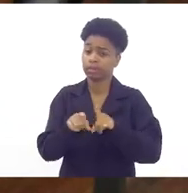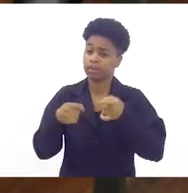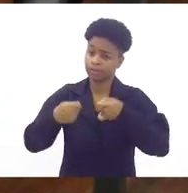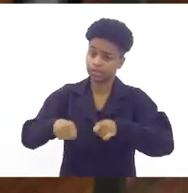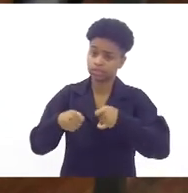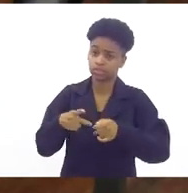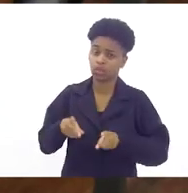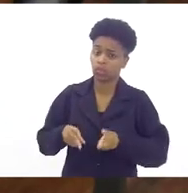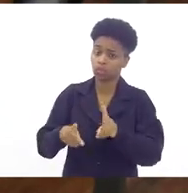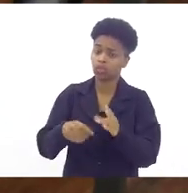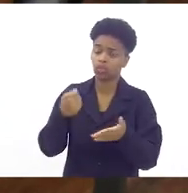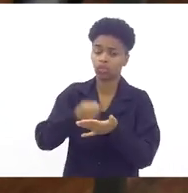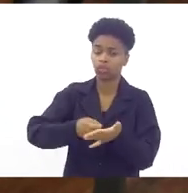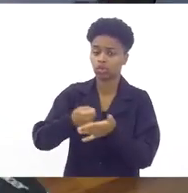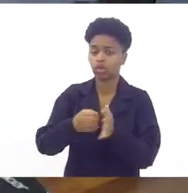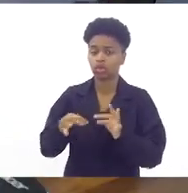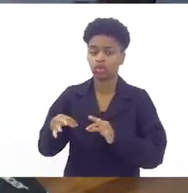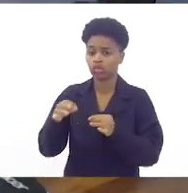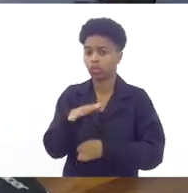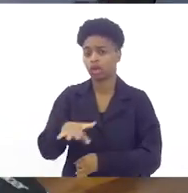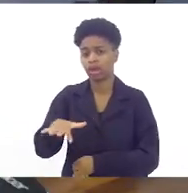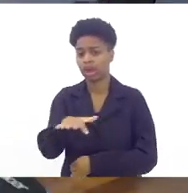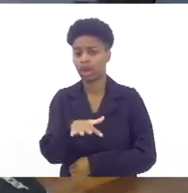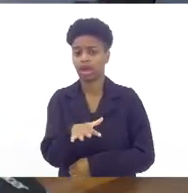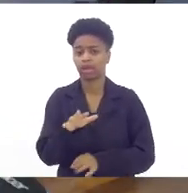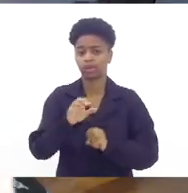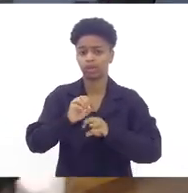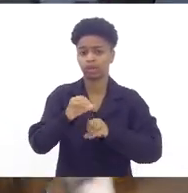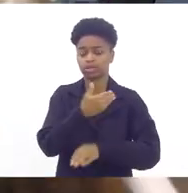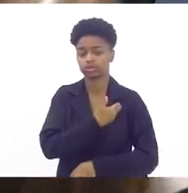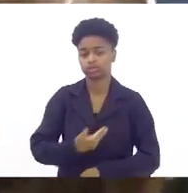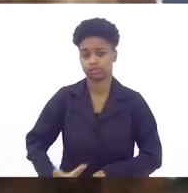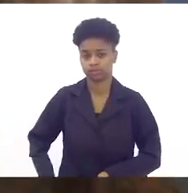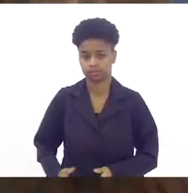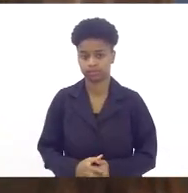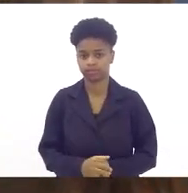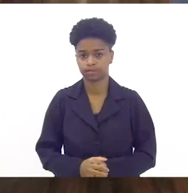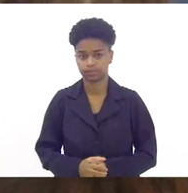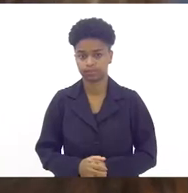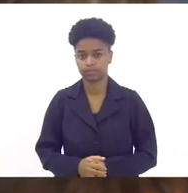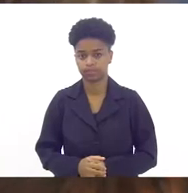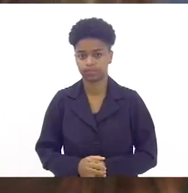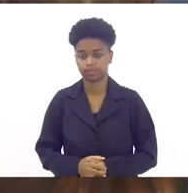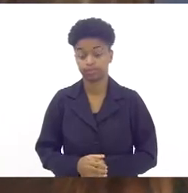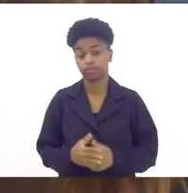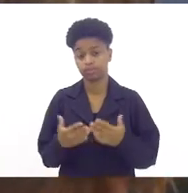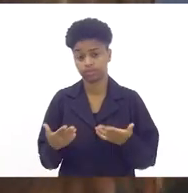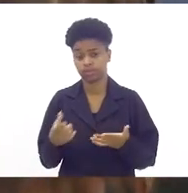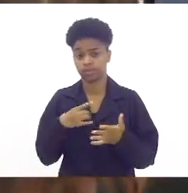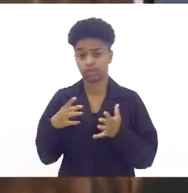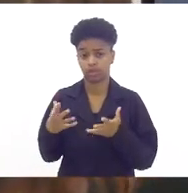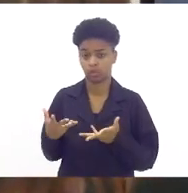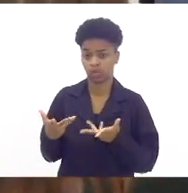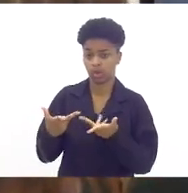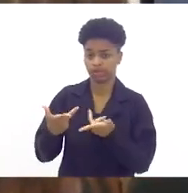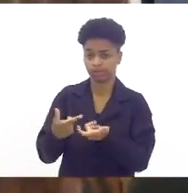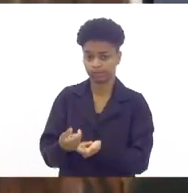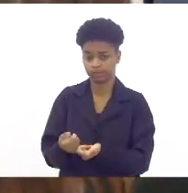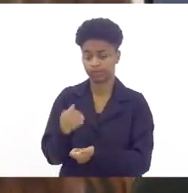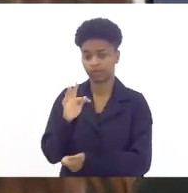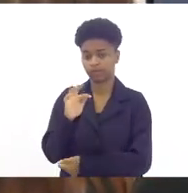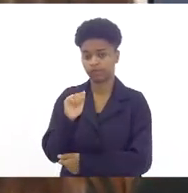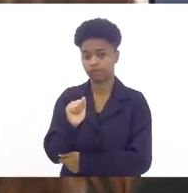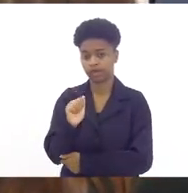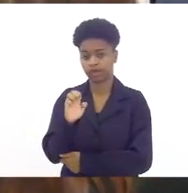que está lutando em todos os hábitos sobre a questão da educação pública e tanto a qualificação da Faetec